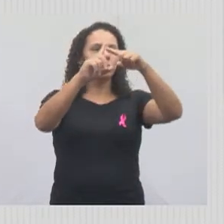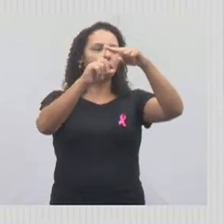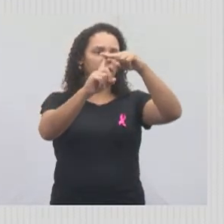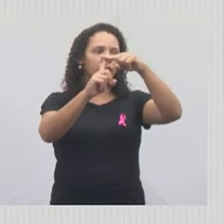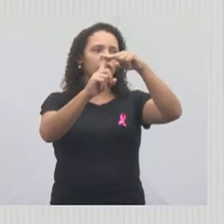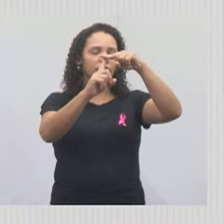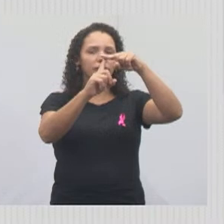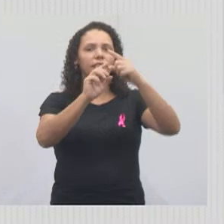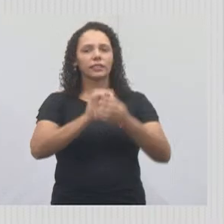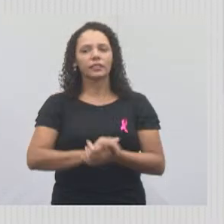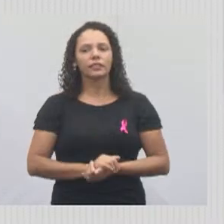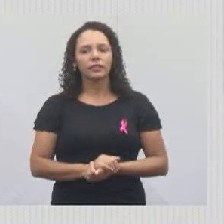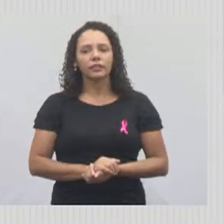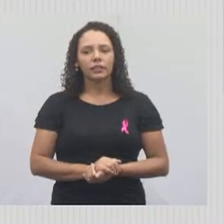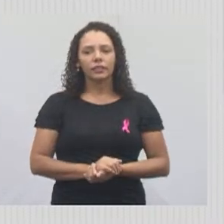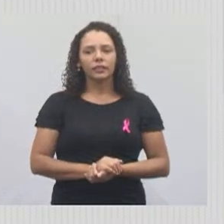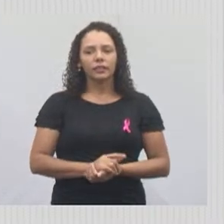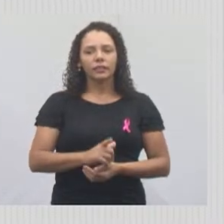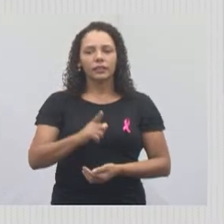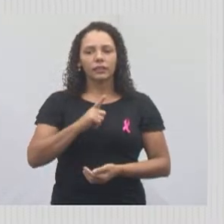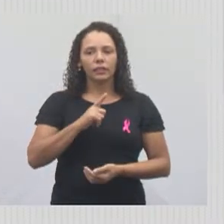2, doação de